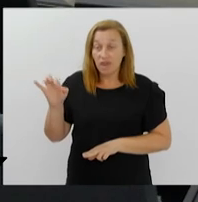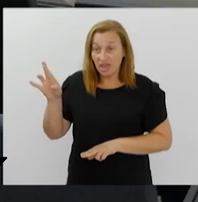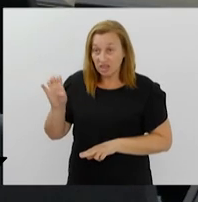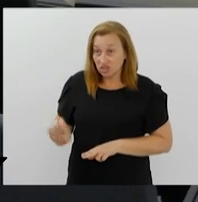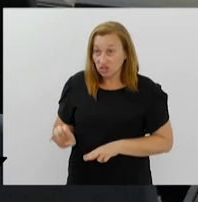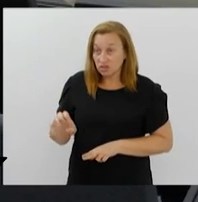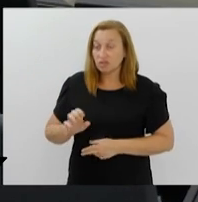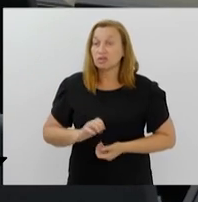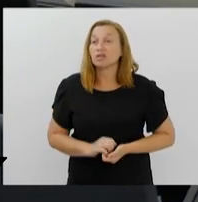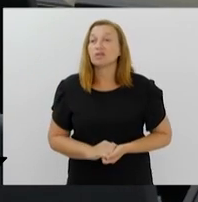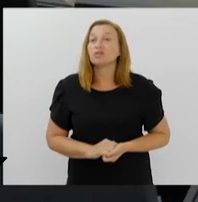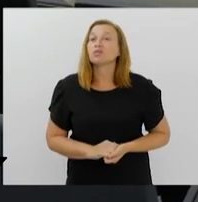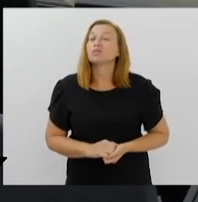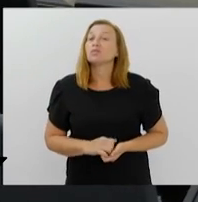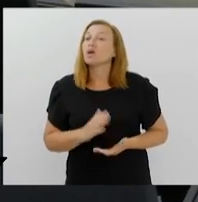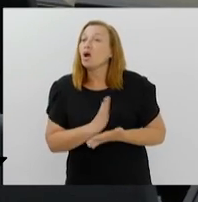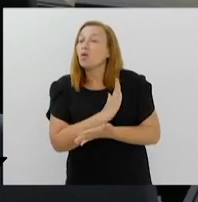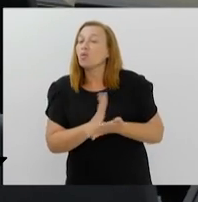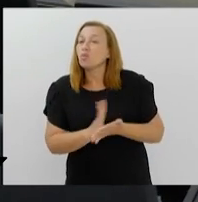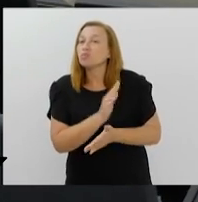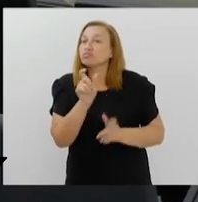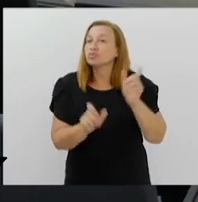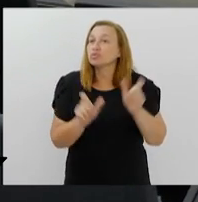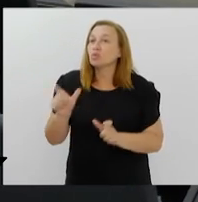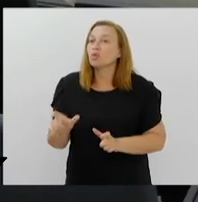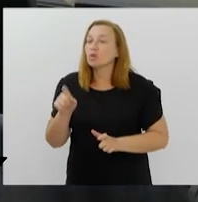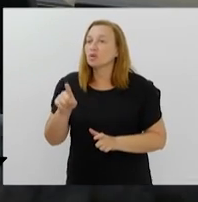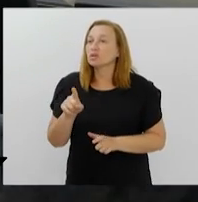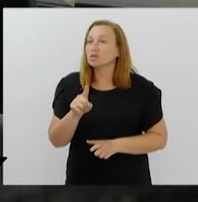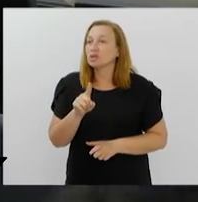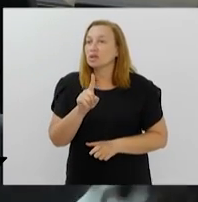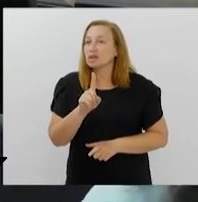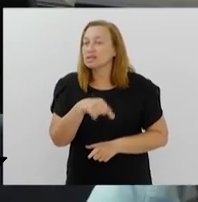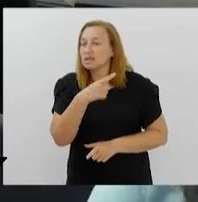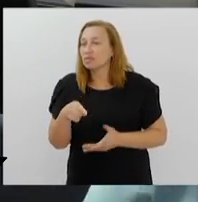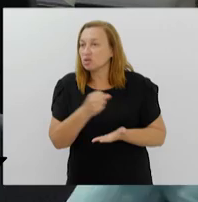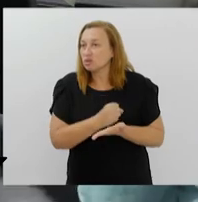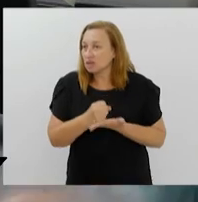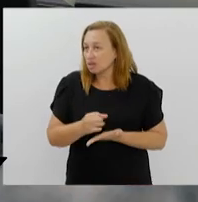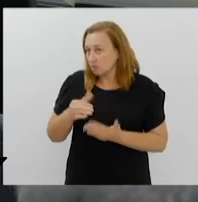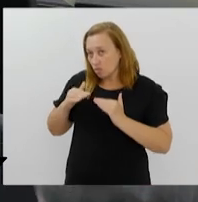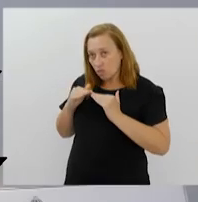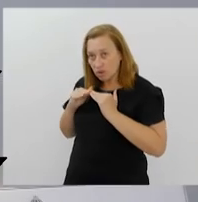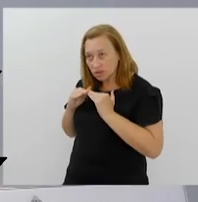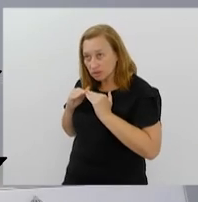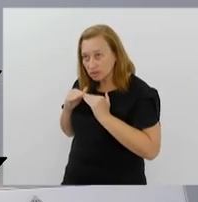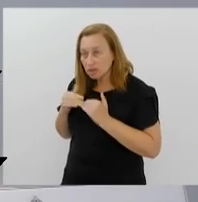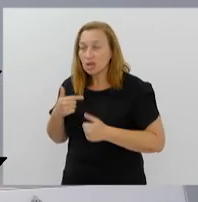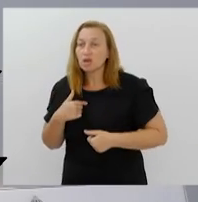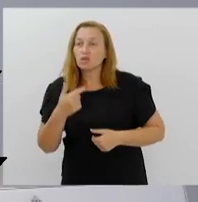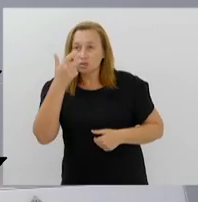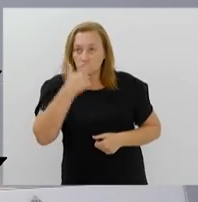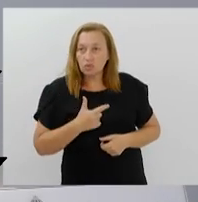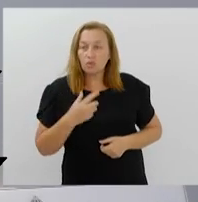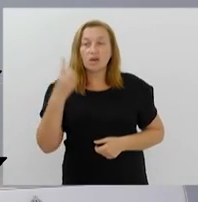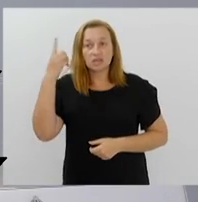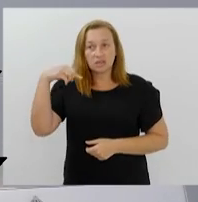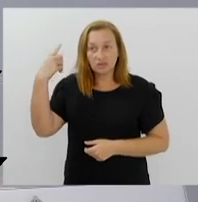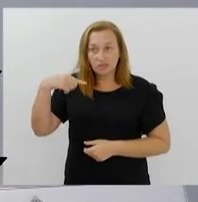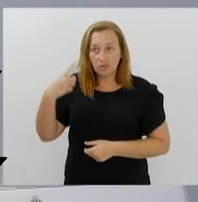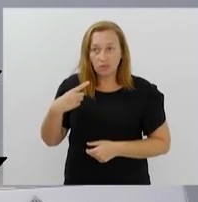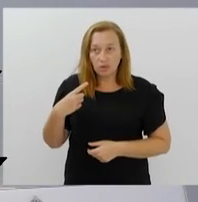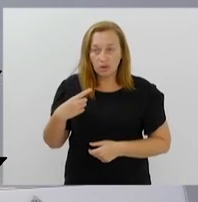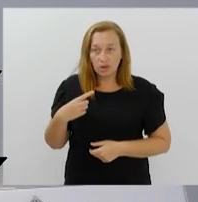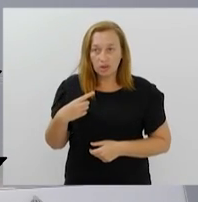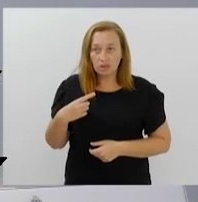há inclusive com algumas pessoas aqui rescisões unilaterais concorda eu sou advogado da Unimed ferge